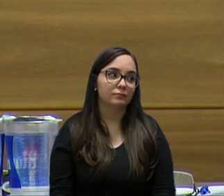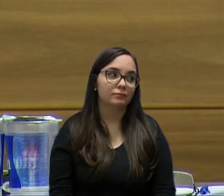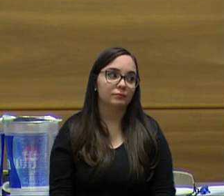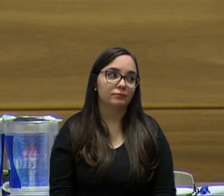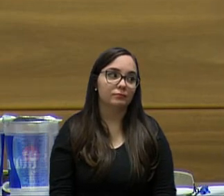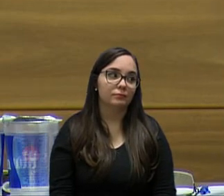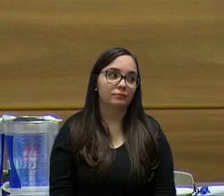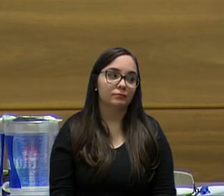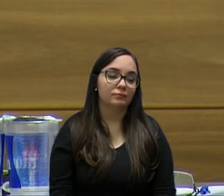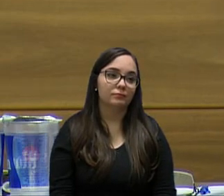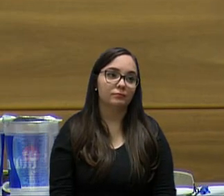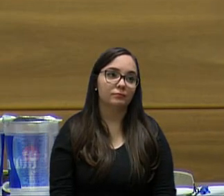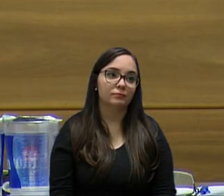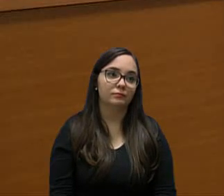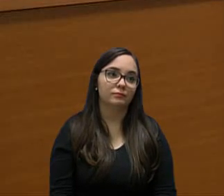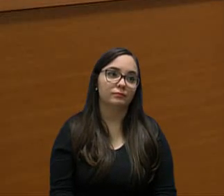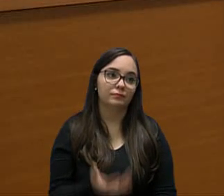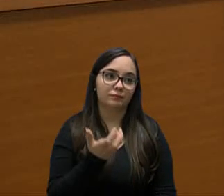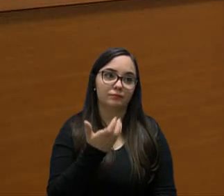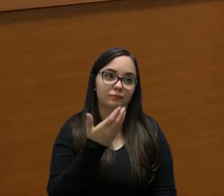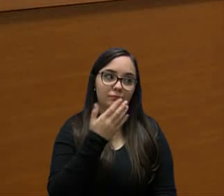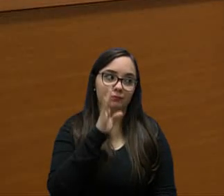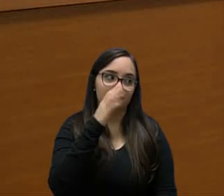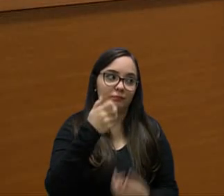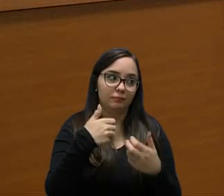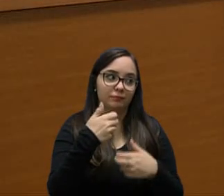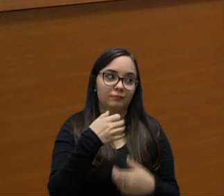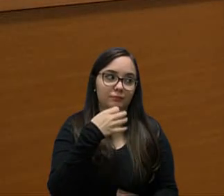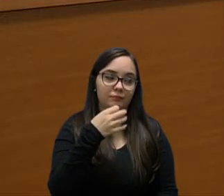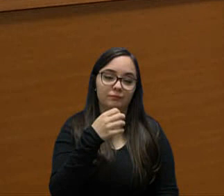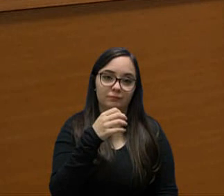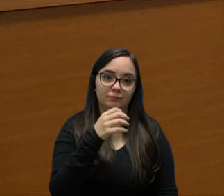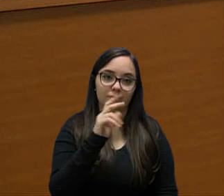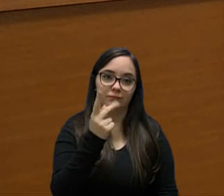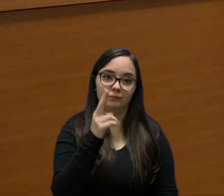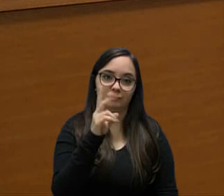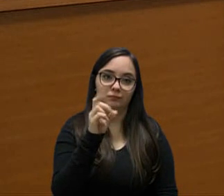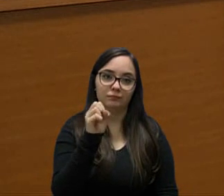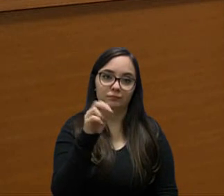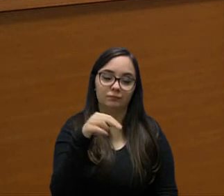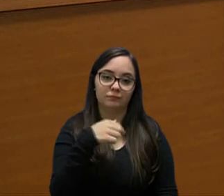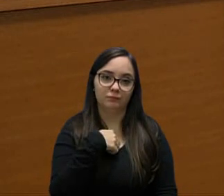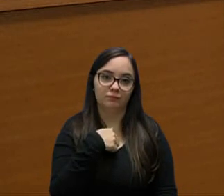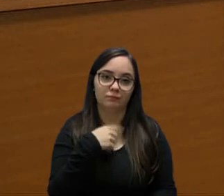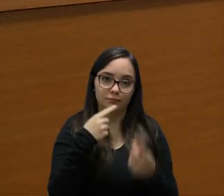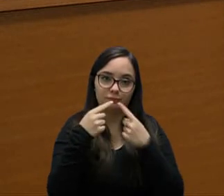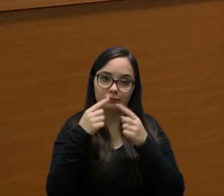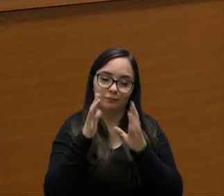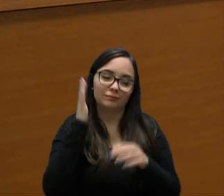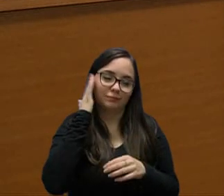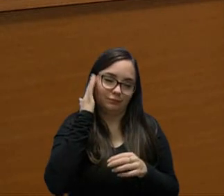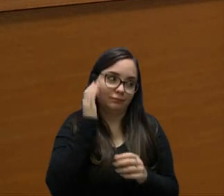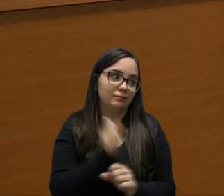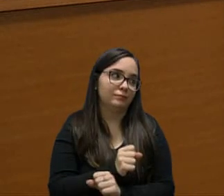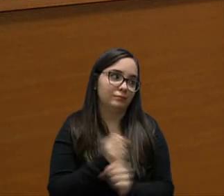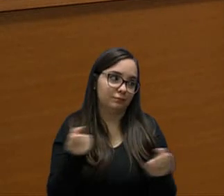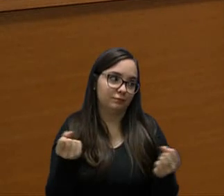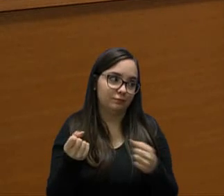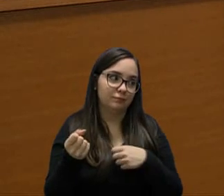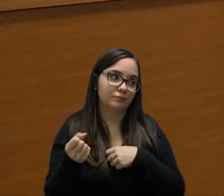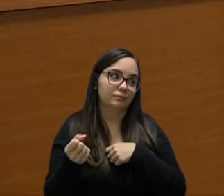e eu comento aqui secretário com o vereador hudson vereador marinho eu sei que isso é impossível